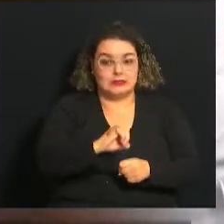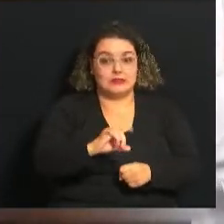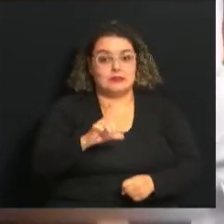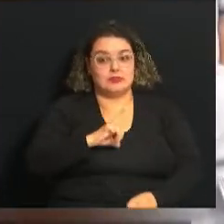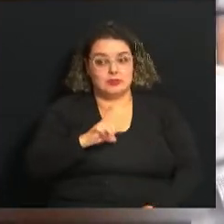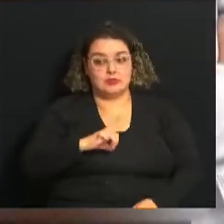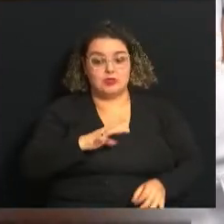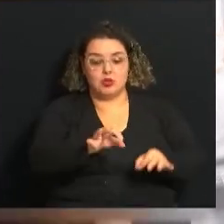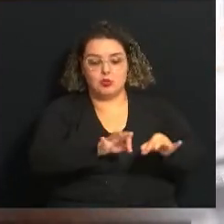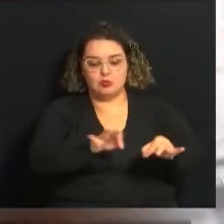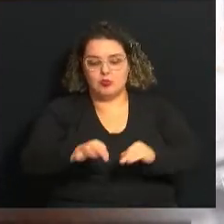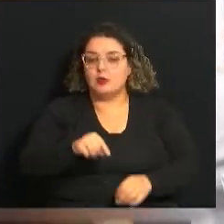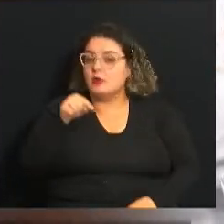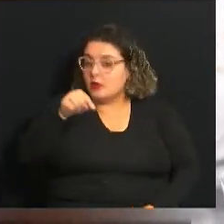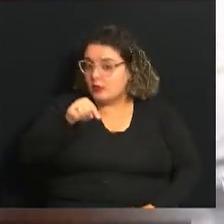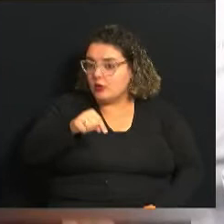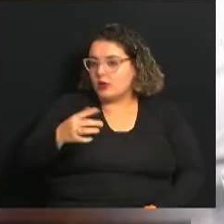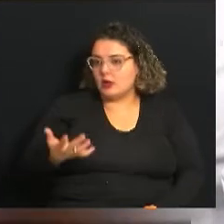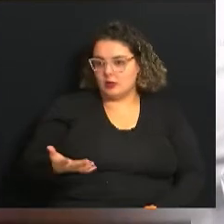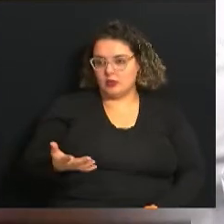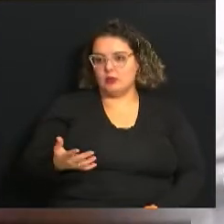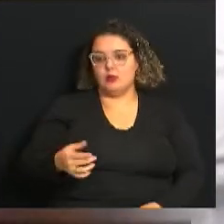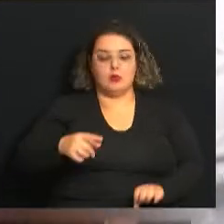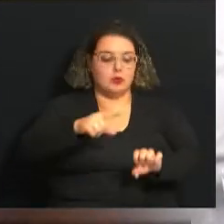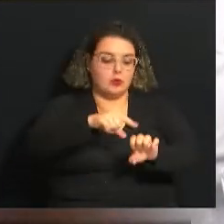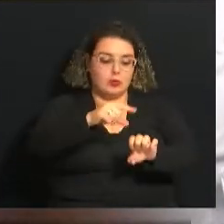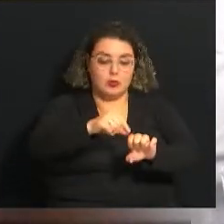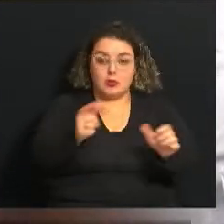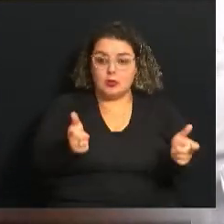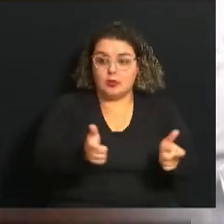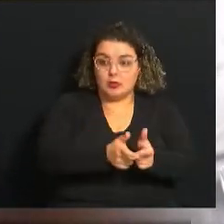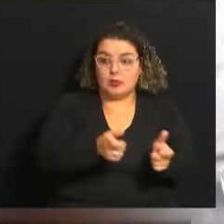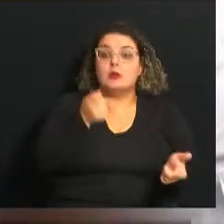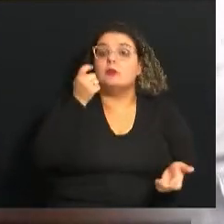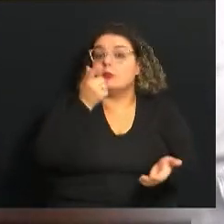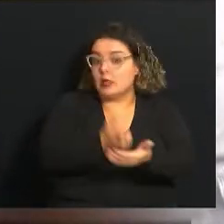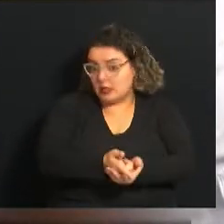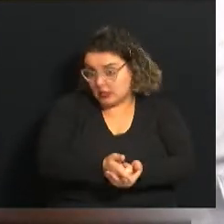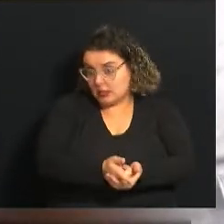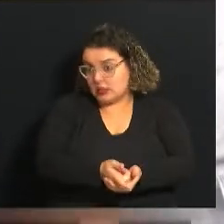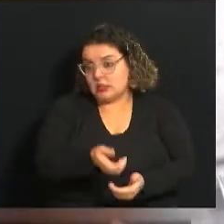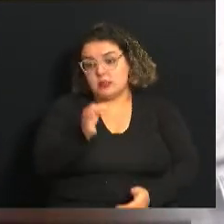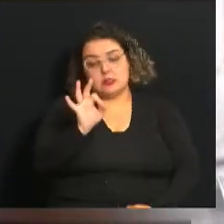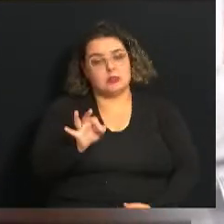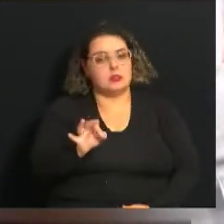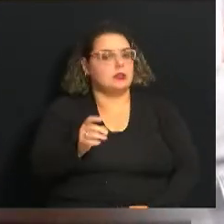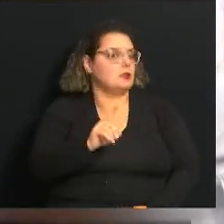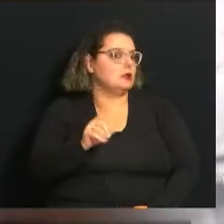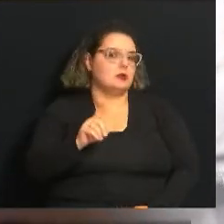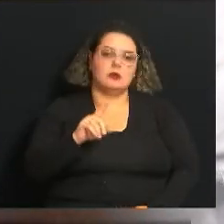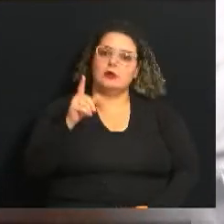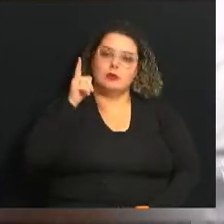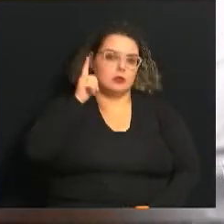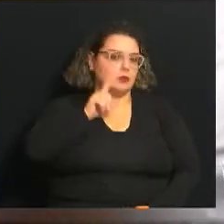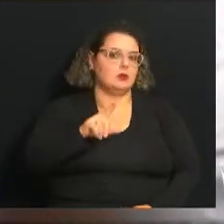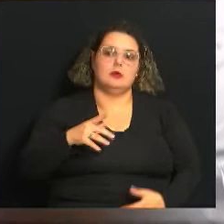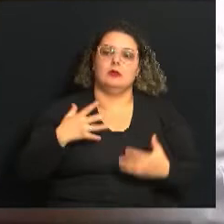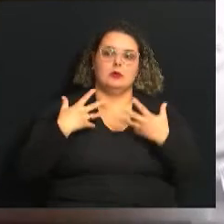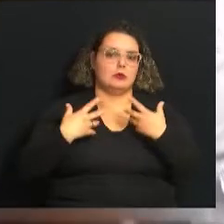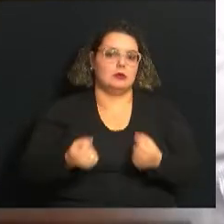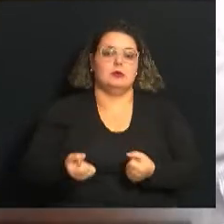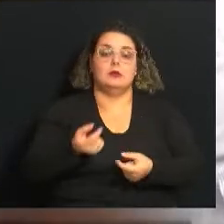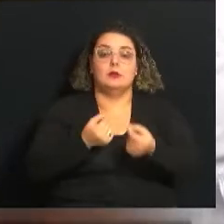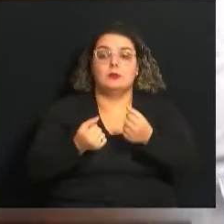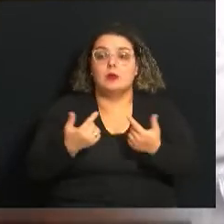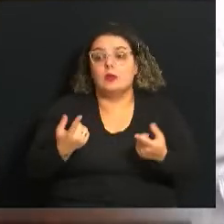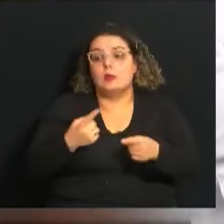projeto ali, onde os microempreendedores iam pagar, a gente tinha a certeza que nós não íamos conseguir receber esses valores, porque nós